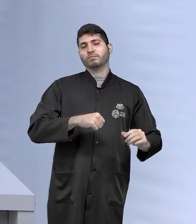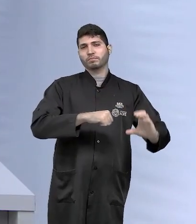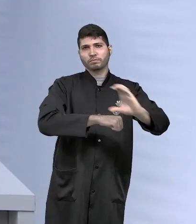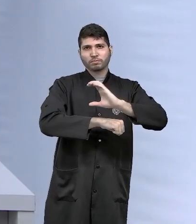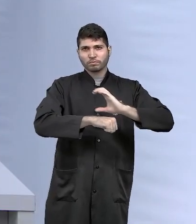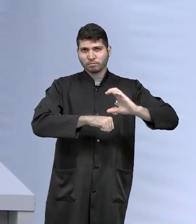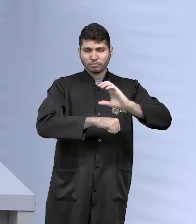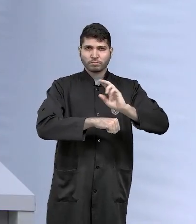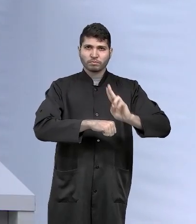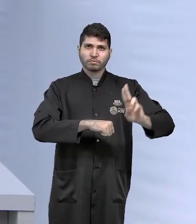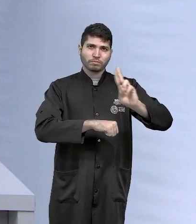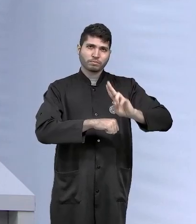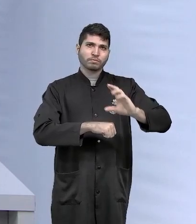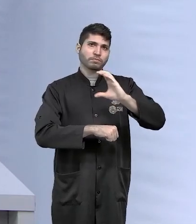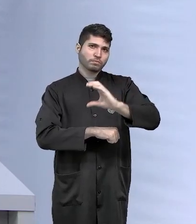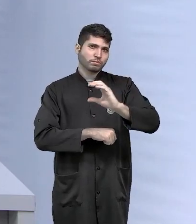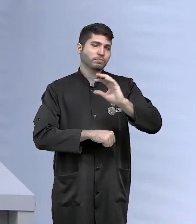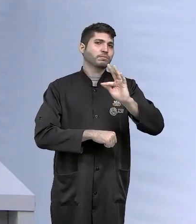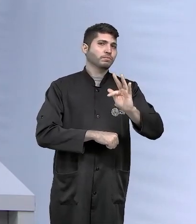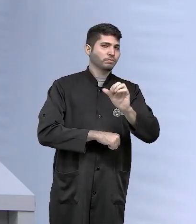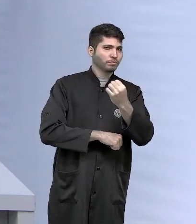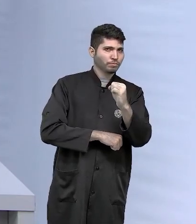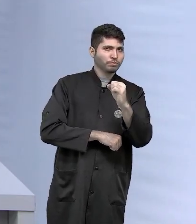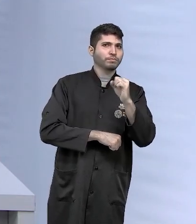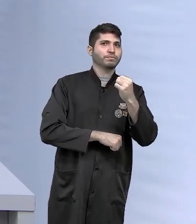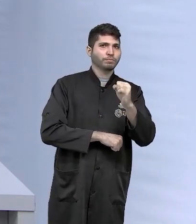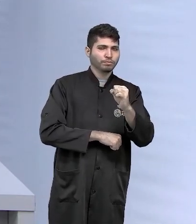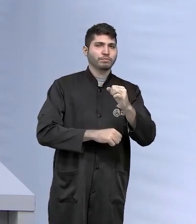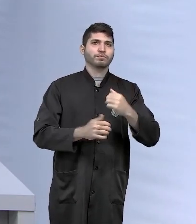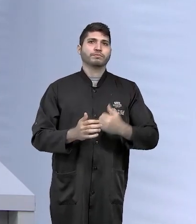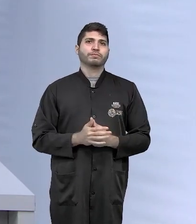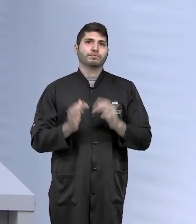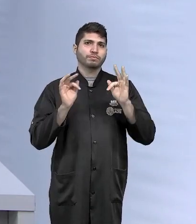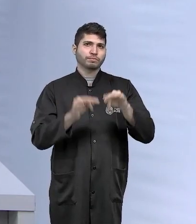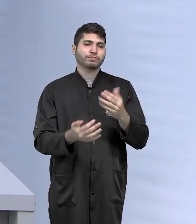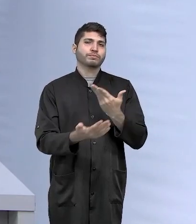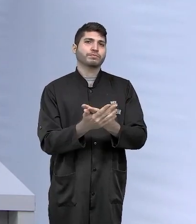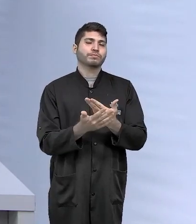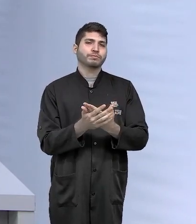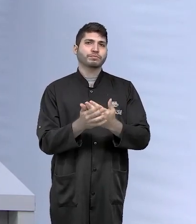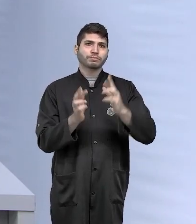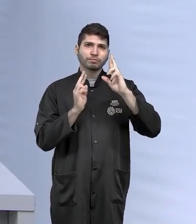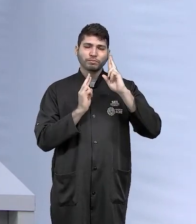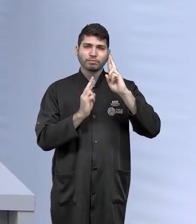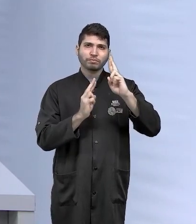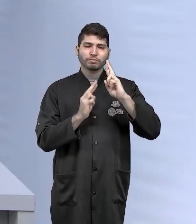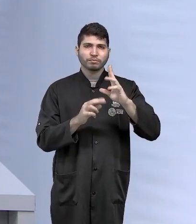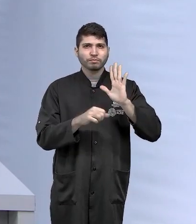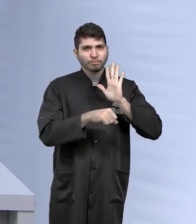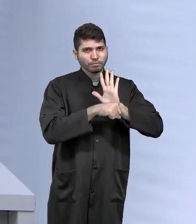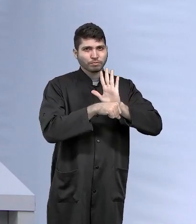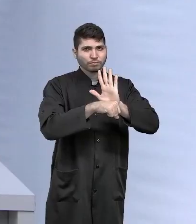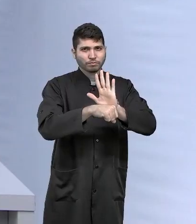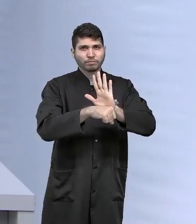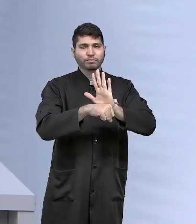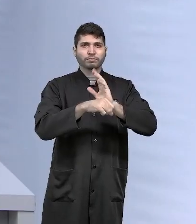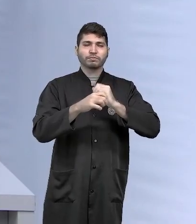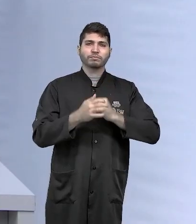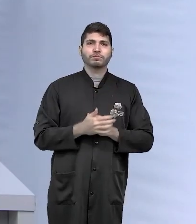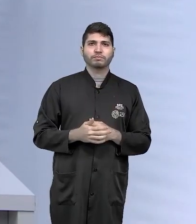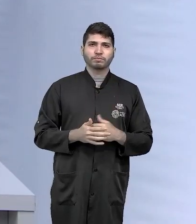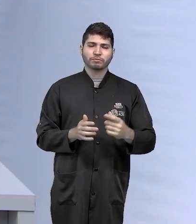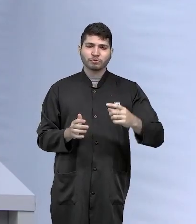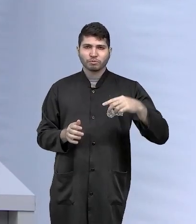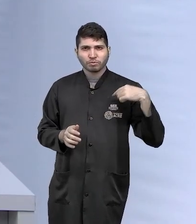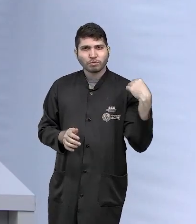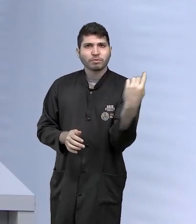retirados exatamente da Constituição. Essa foi a nossa aula de hoje. Eu espero que ela tenha contribuído para a gente